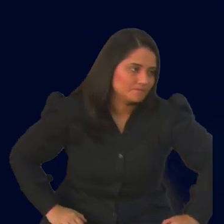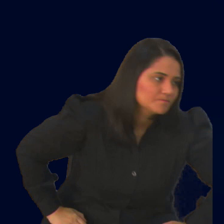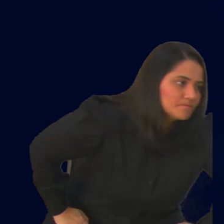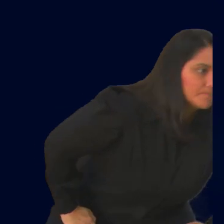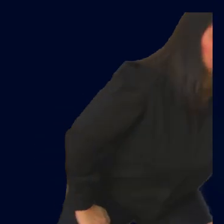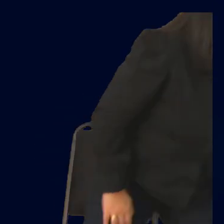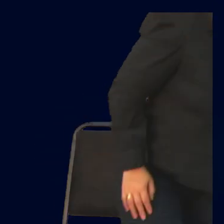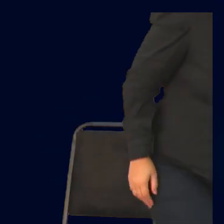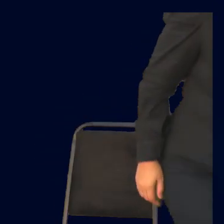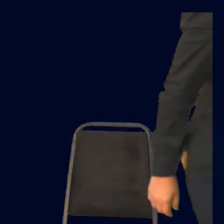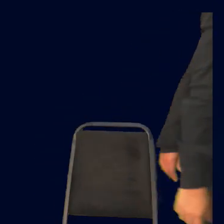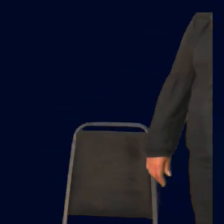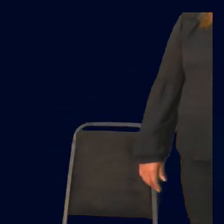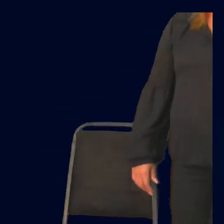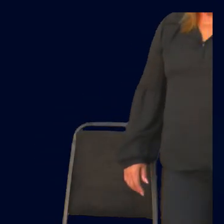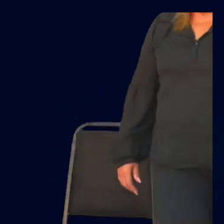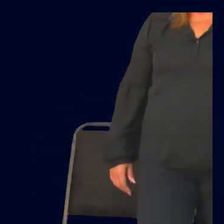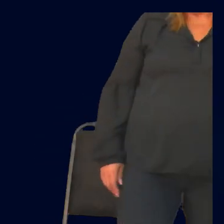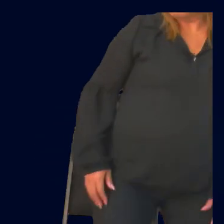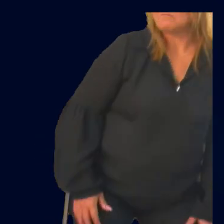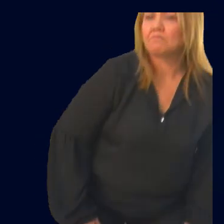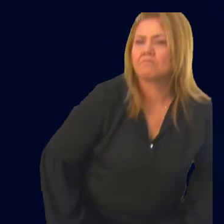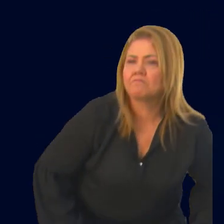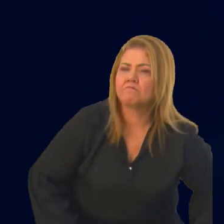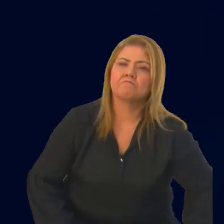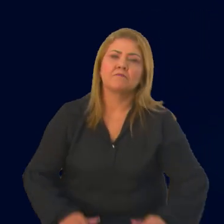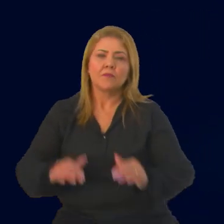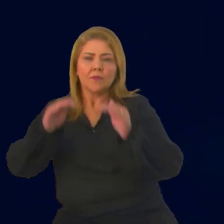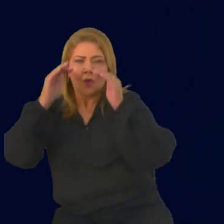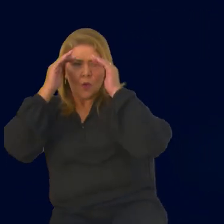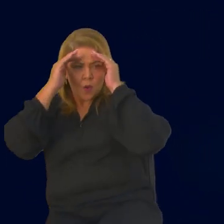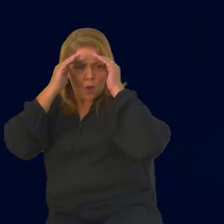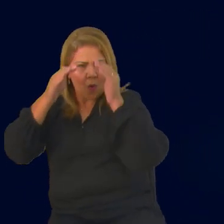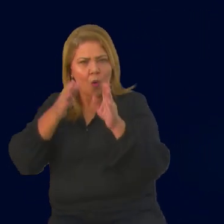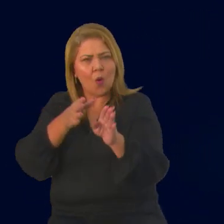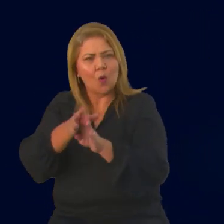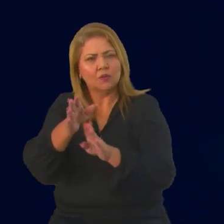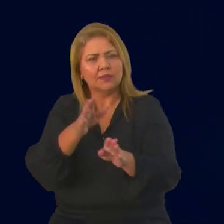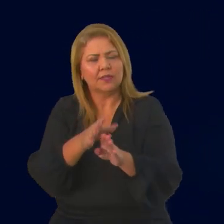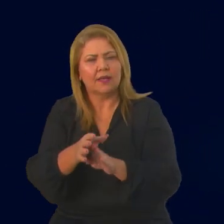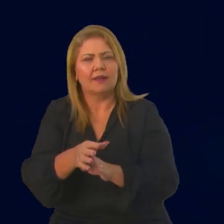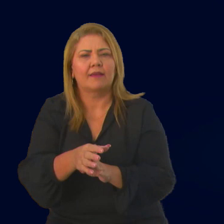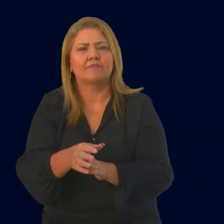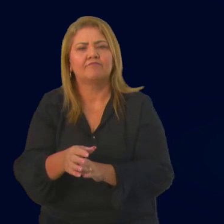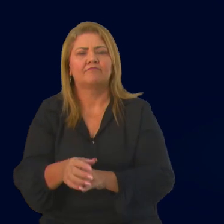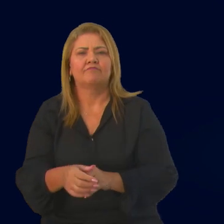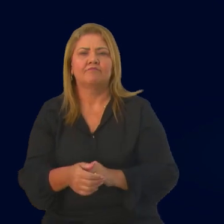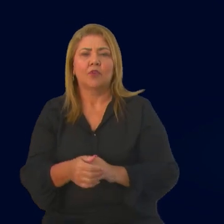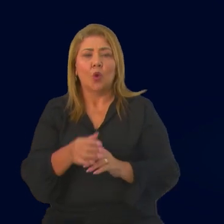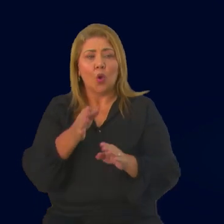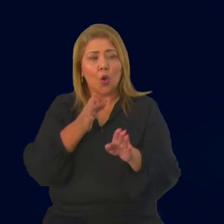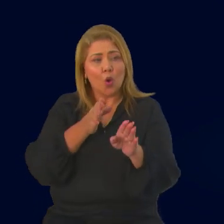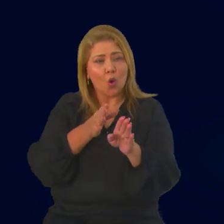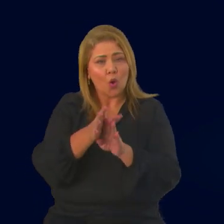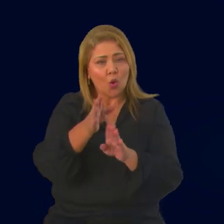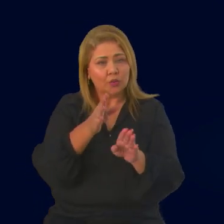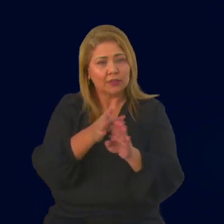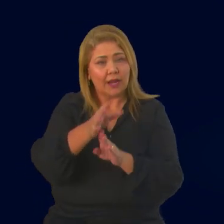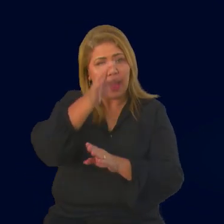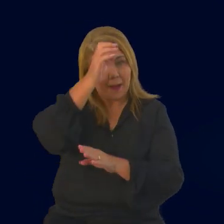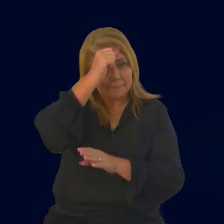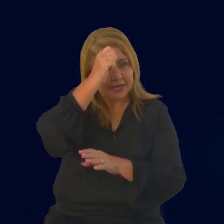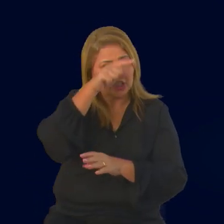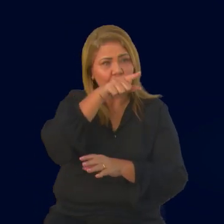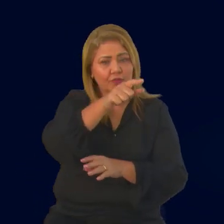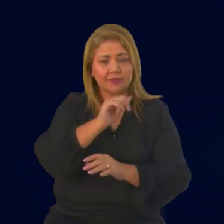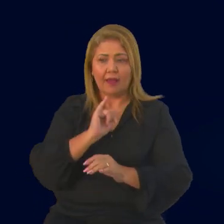Sigam esse sábio conselho. Aprenda a dizer o que te incomoda quando você está incomodado, não quando